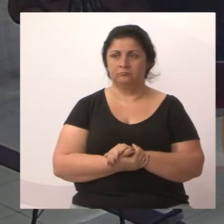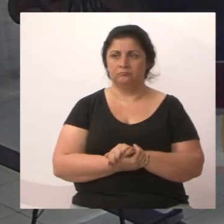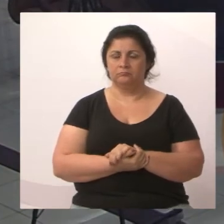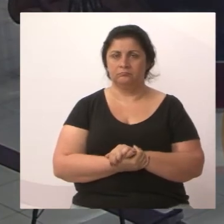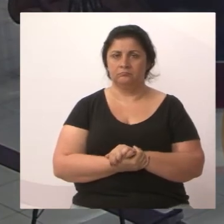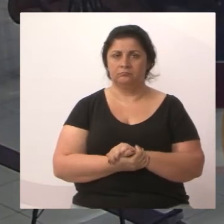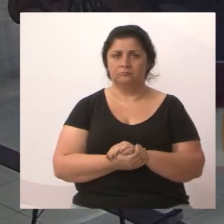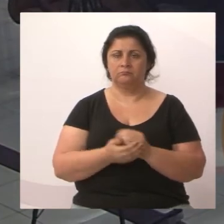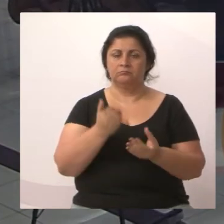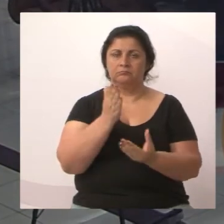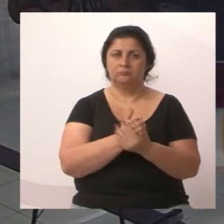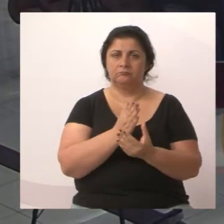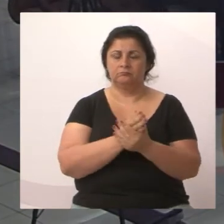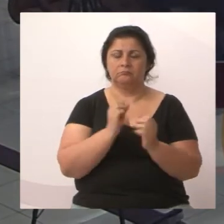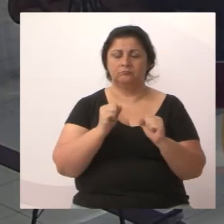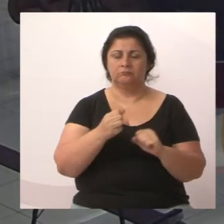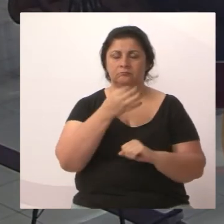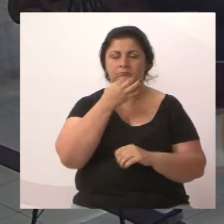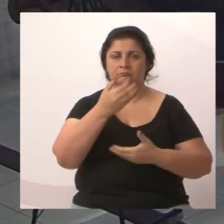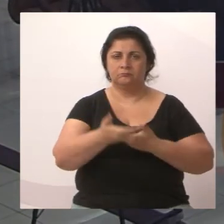O processo continua em discussão.